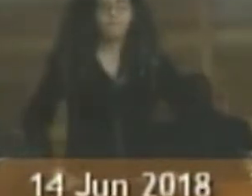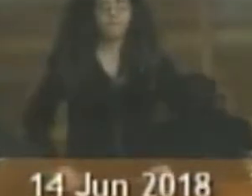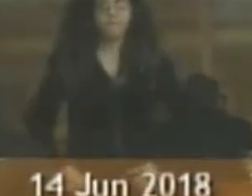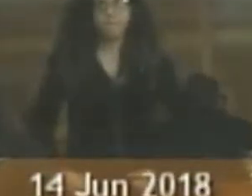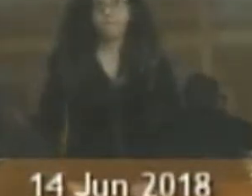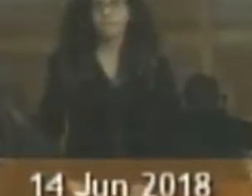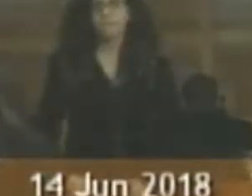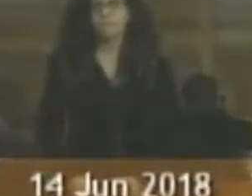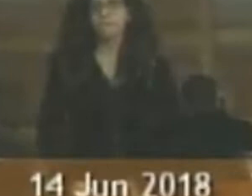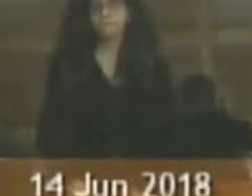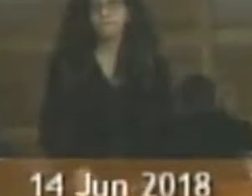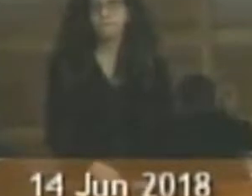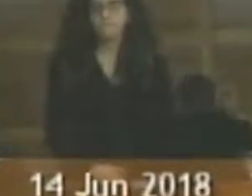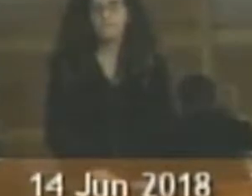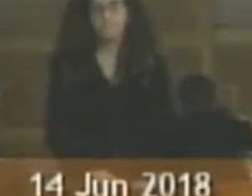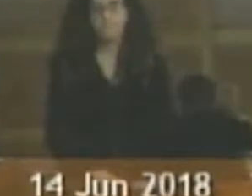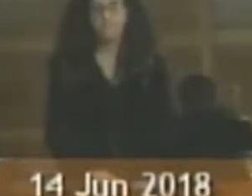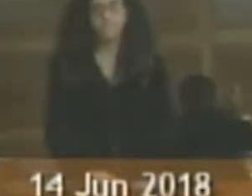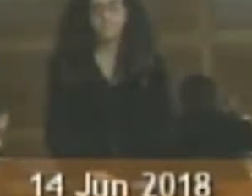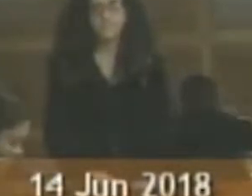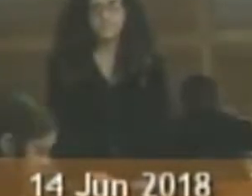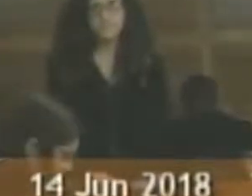Bracuí.